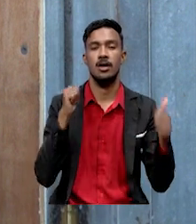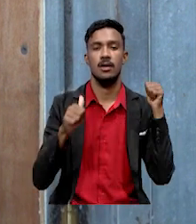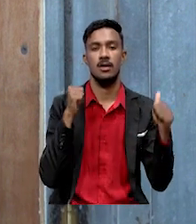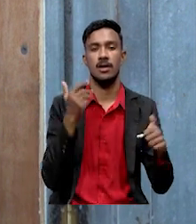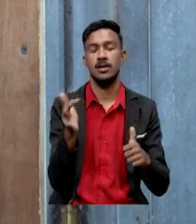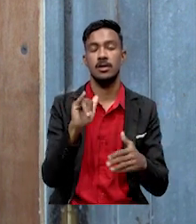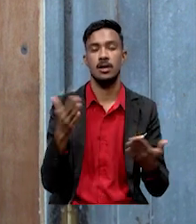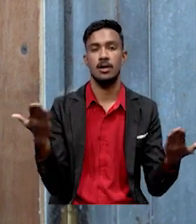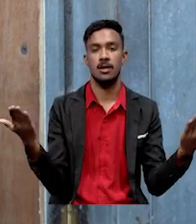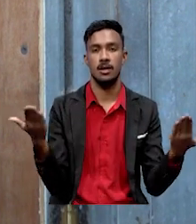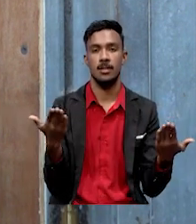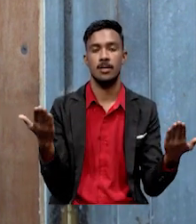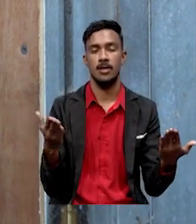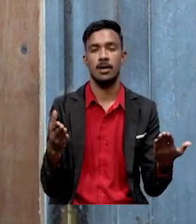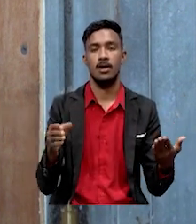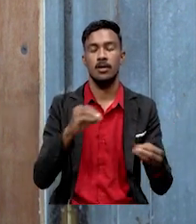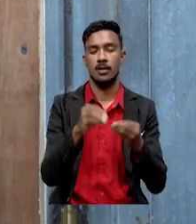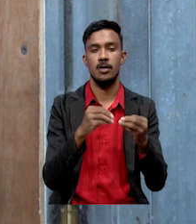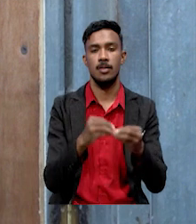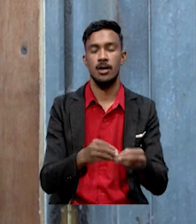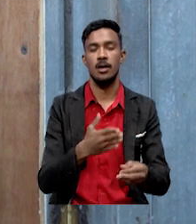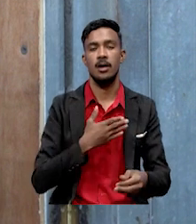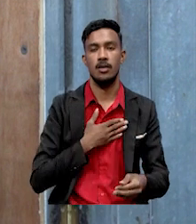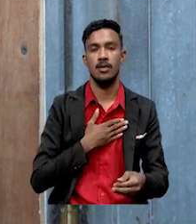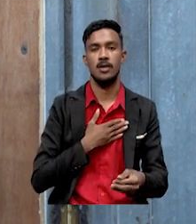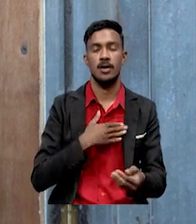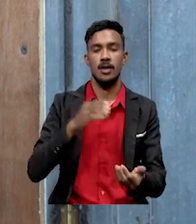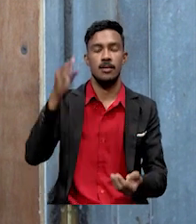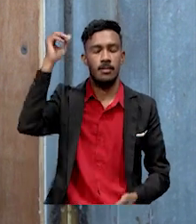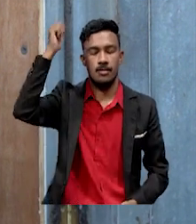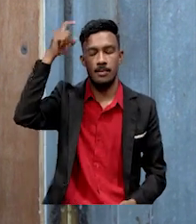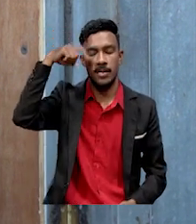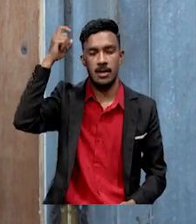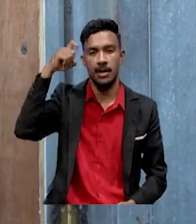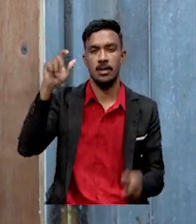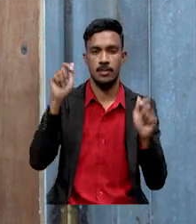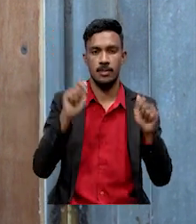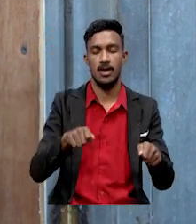maka relaciona ho hau ni area ne para tu ne kari